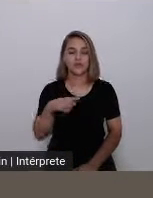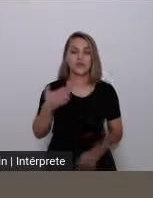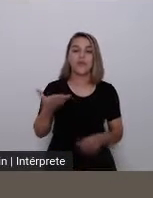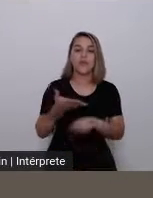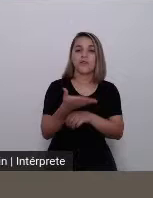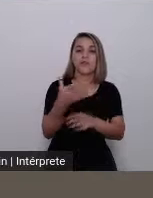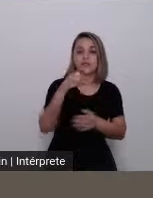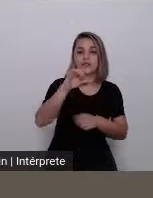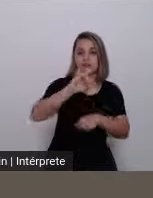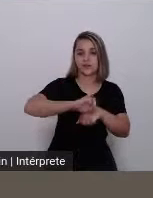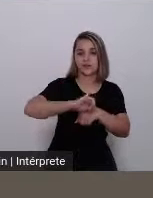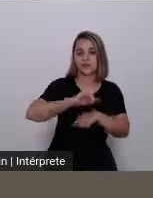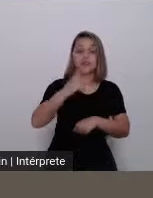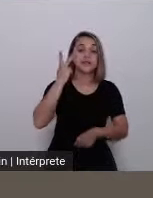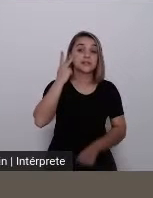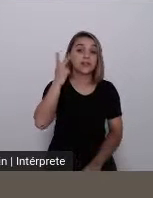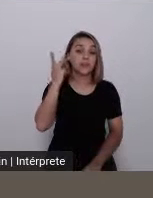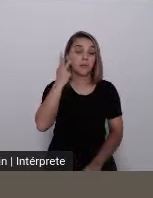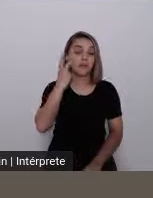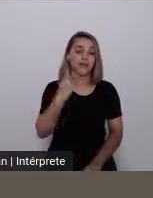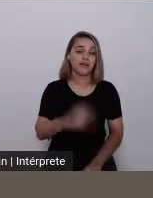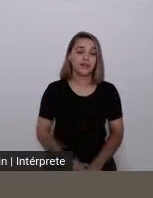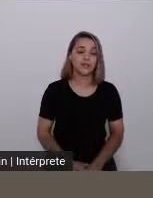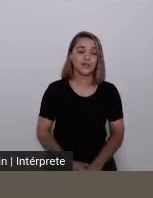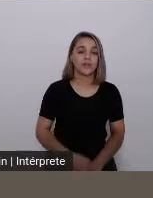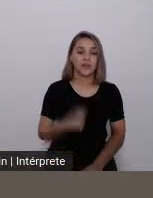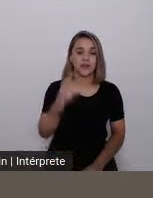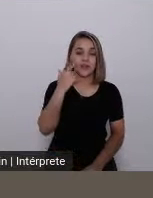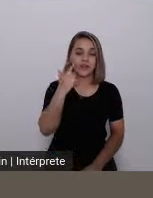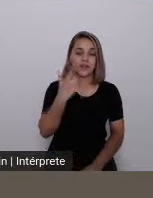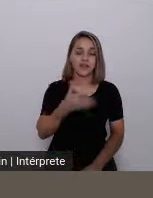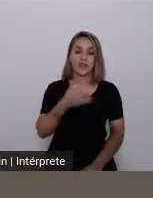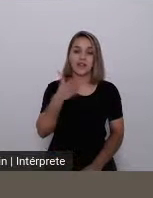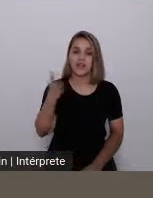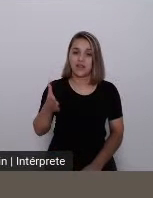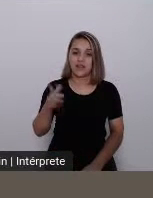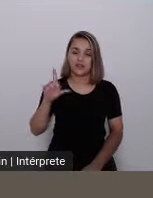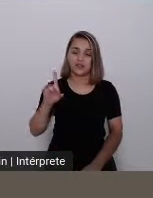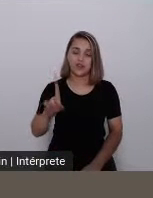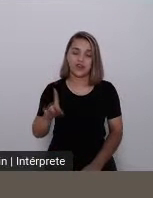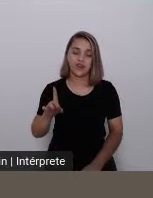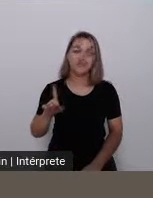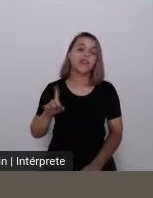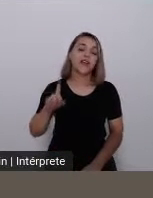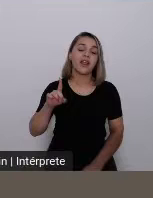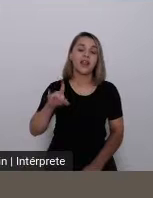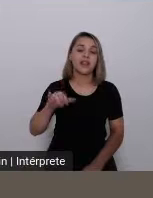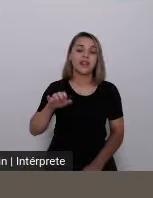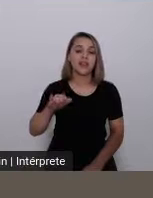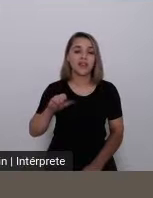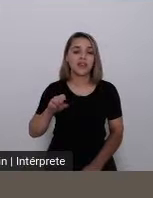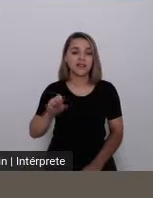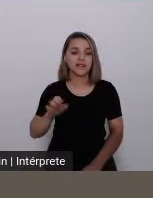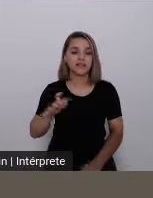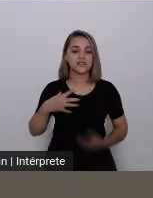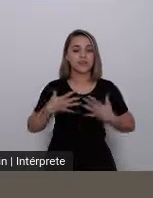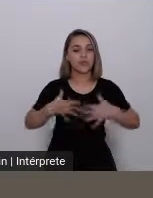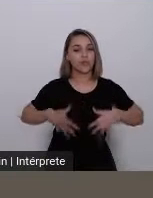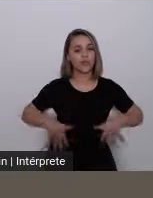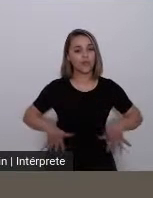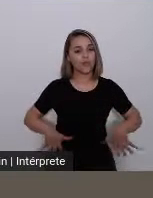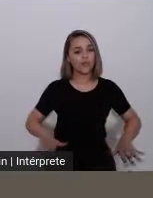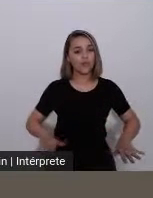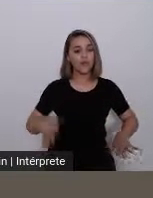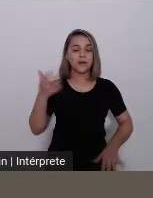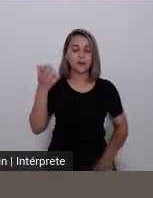Nessa fotografia, a Daisy está à direita, de vestido branco, e no verso da fotografia ela escreveu uma